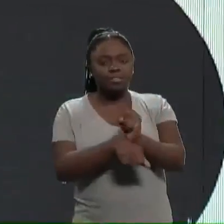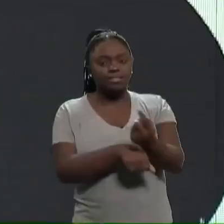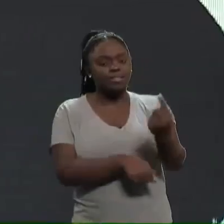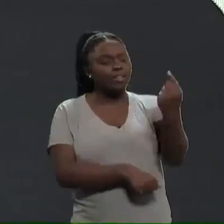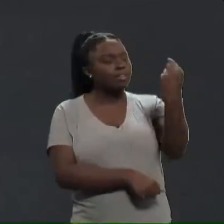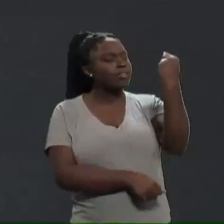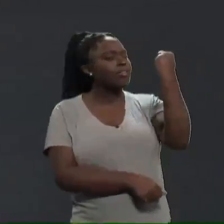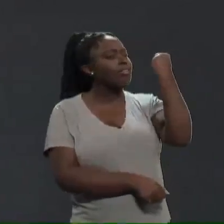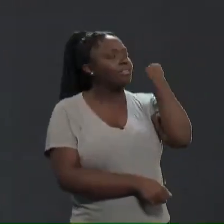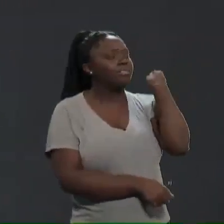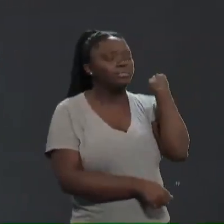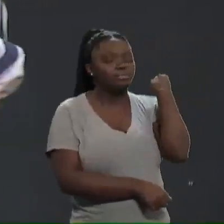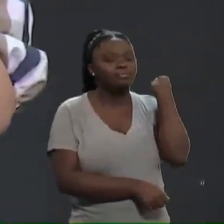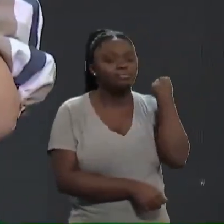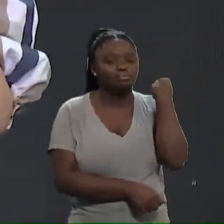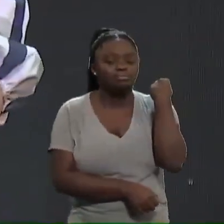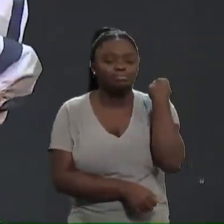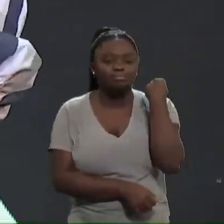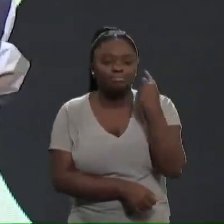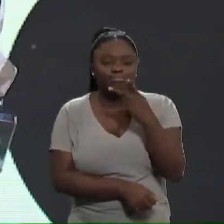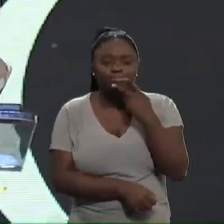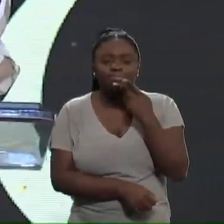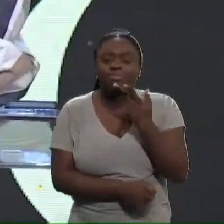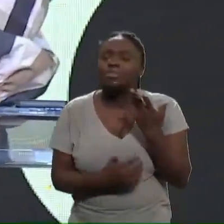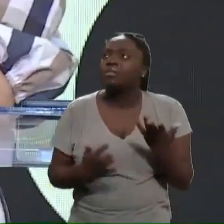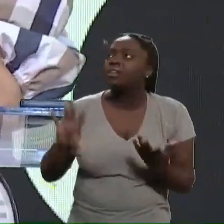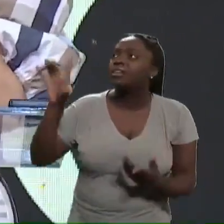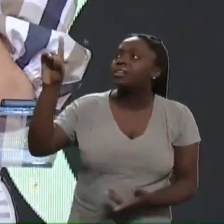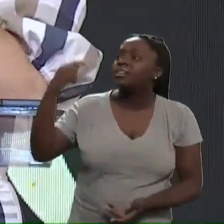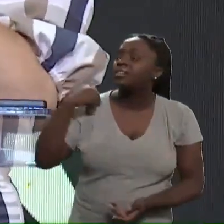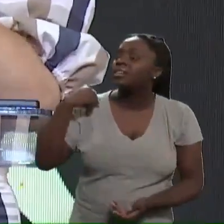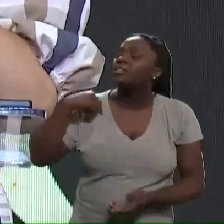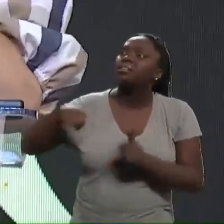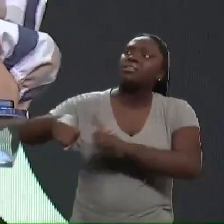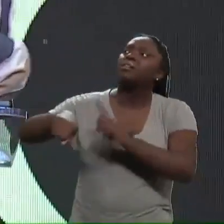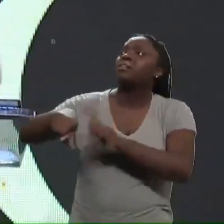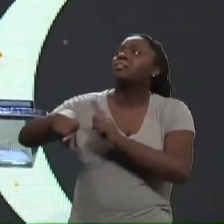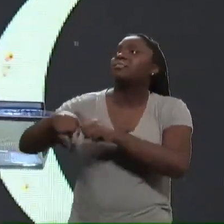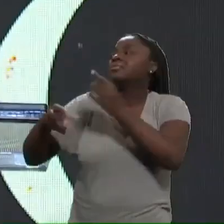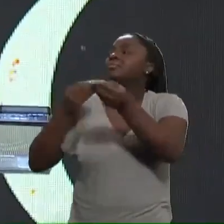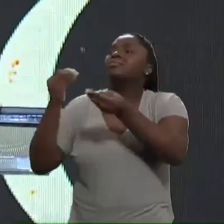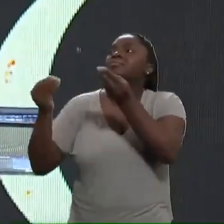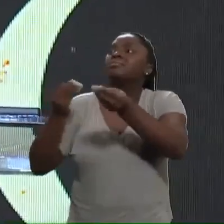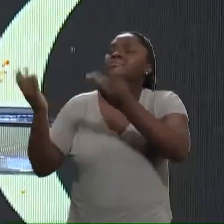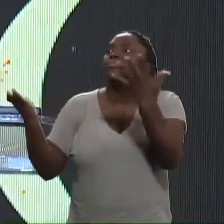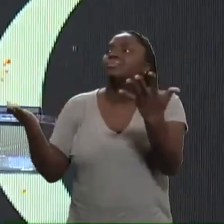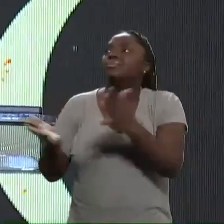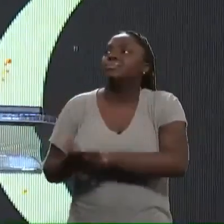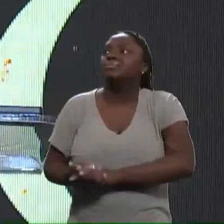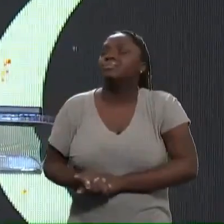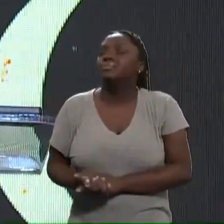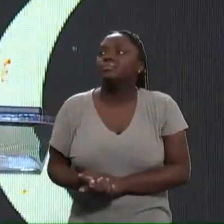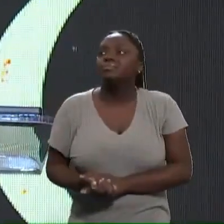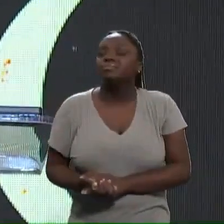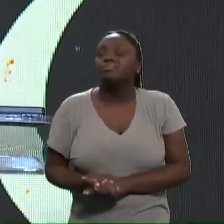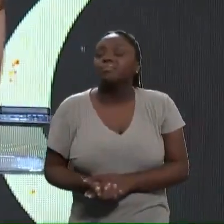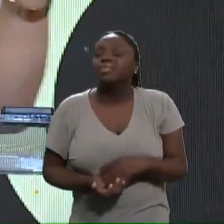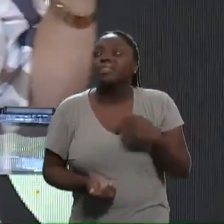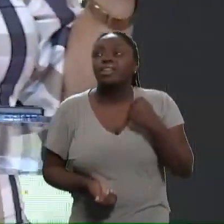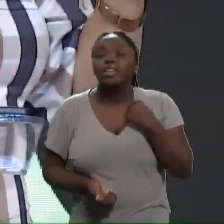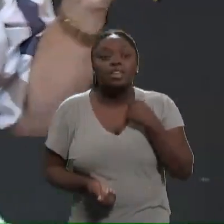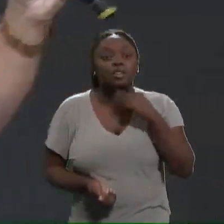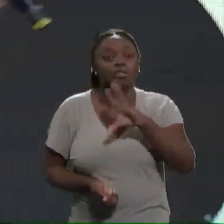atrás. Você está dizendo: e eu, Deus? Que horas? Como é que vai ser? Eu amo